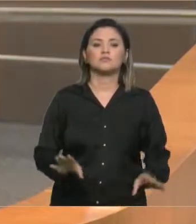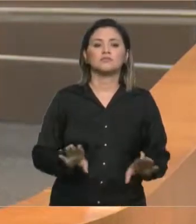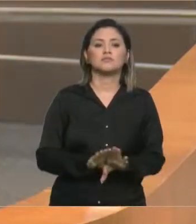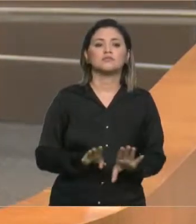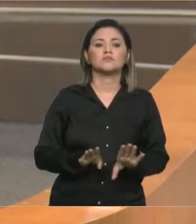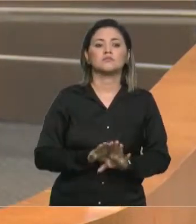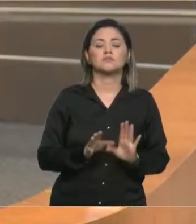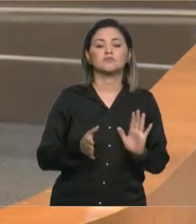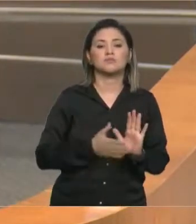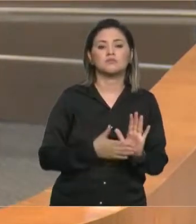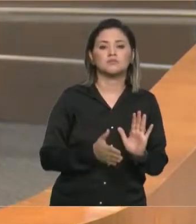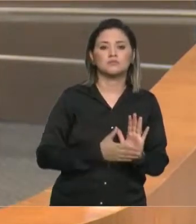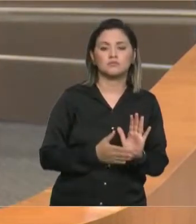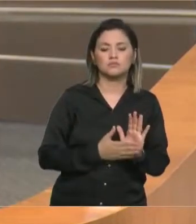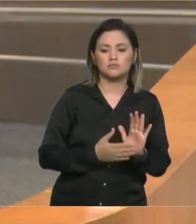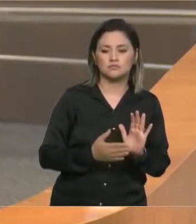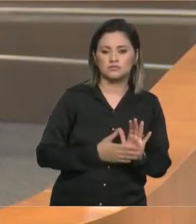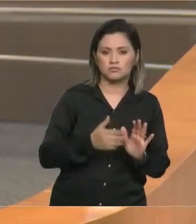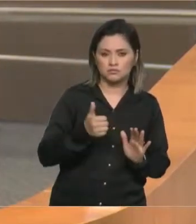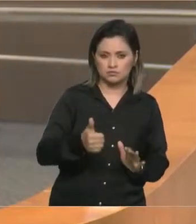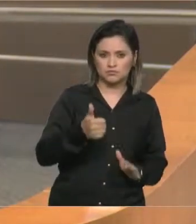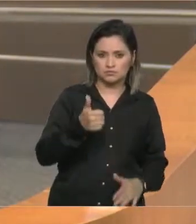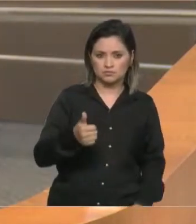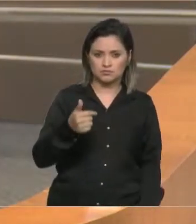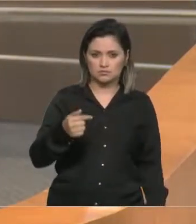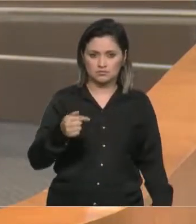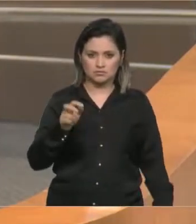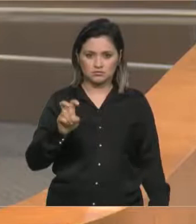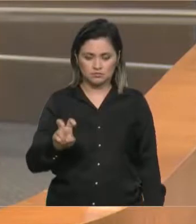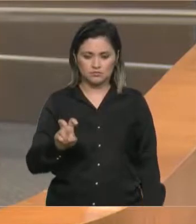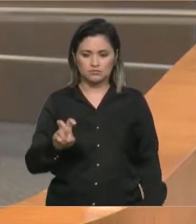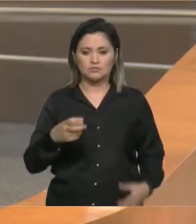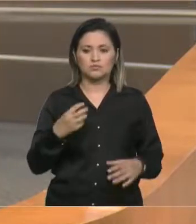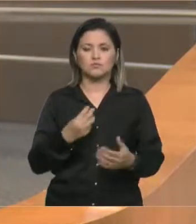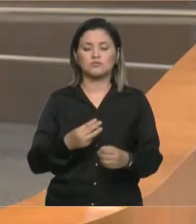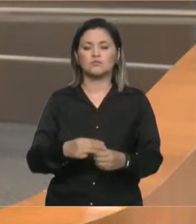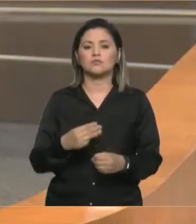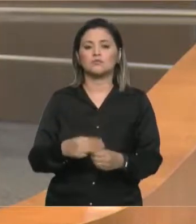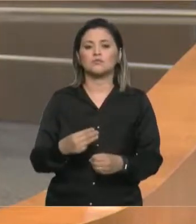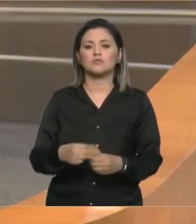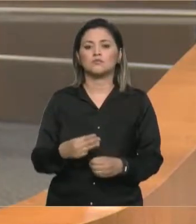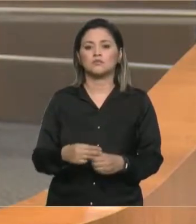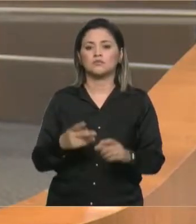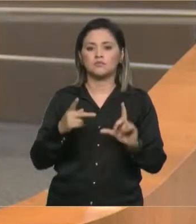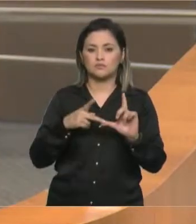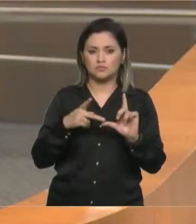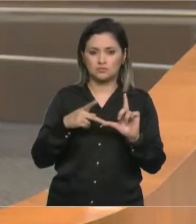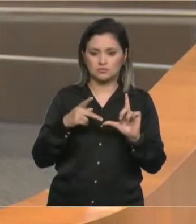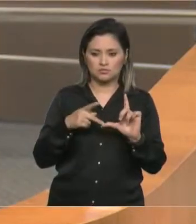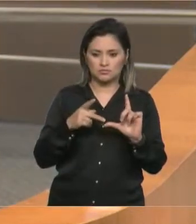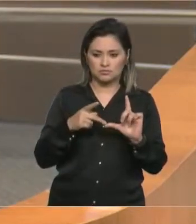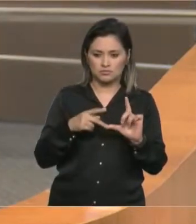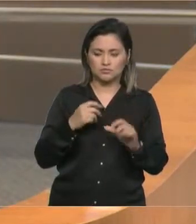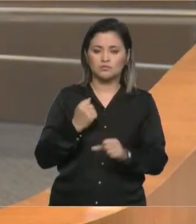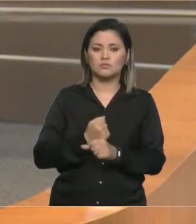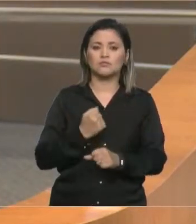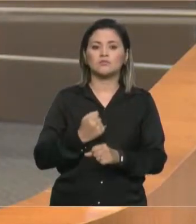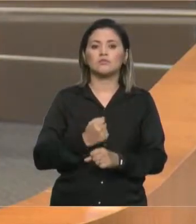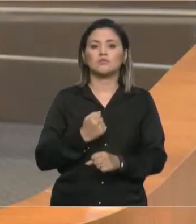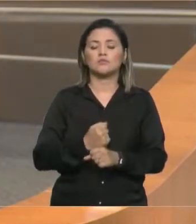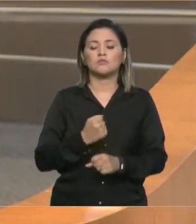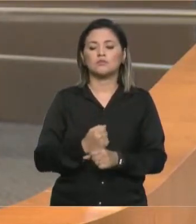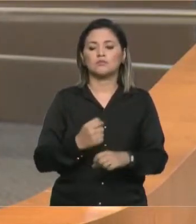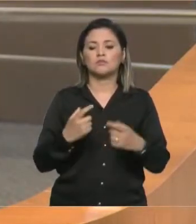indicação número 1175, que diz respeito ao município de Passo do Lumiar, a construção de uma estação de ginástica na